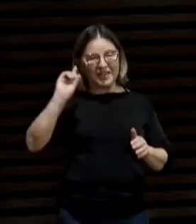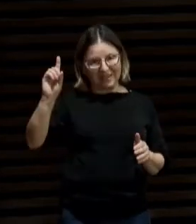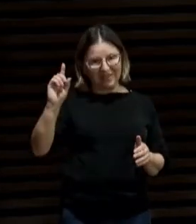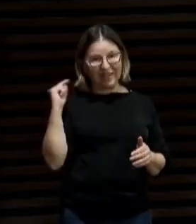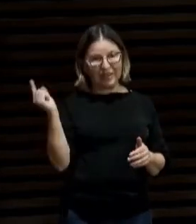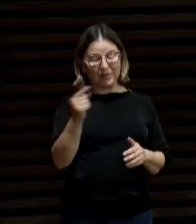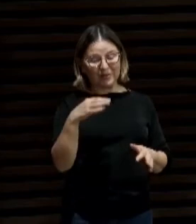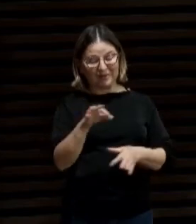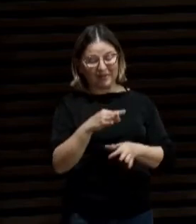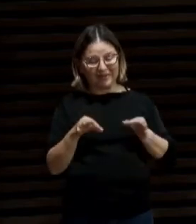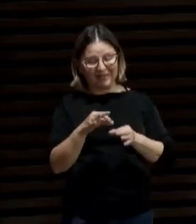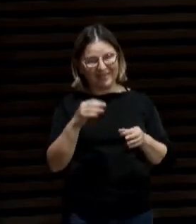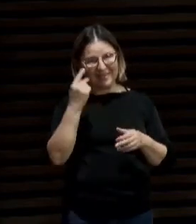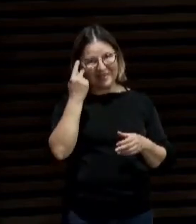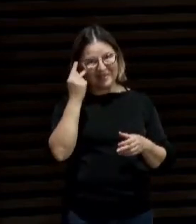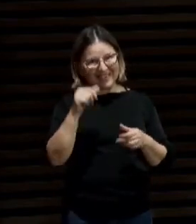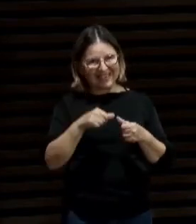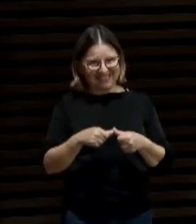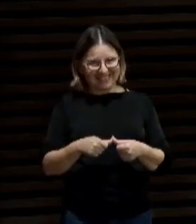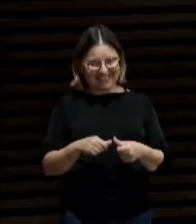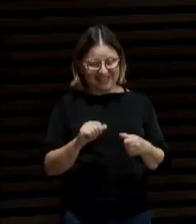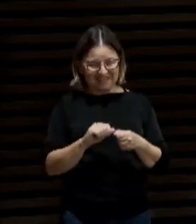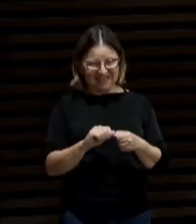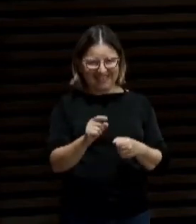preparou para isso, fazendo-nos nascer de novo.